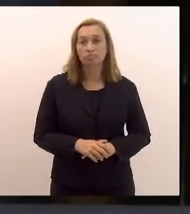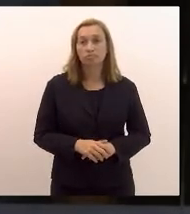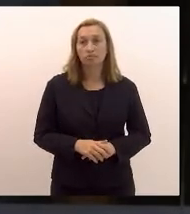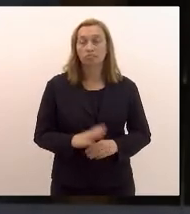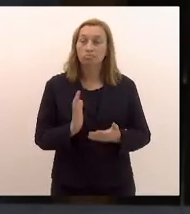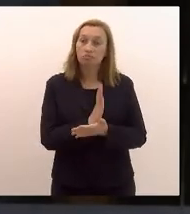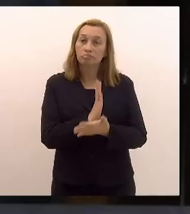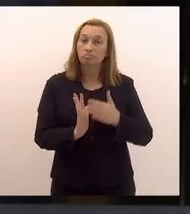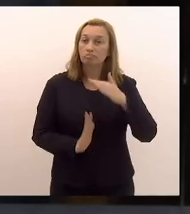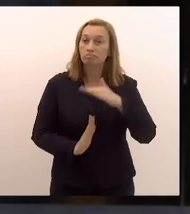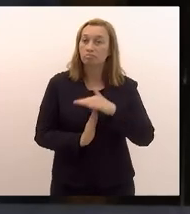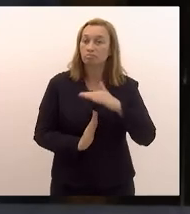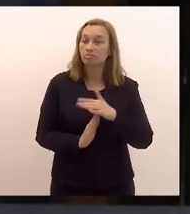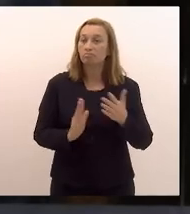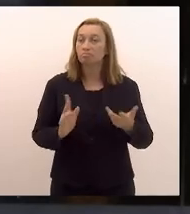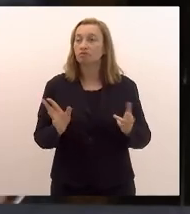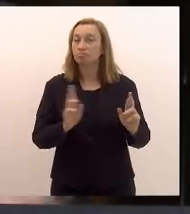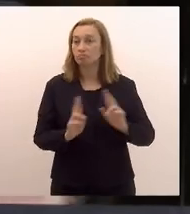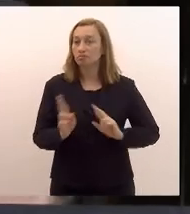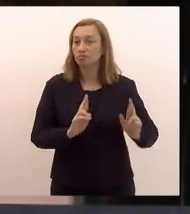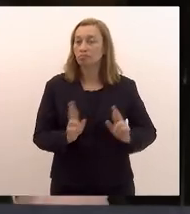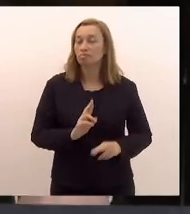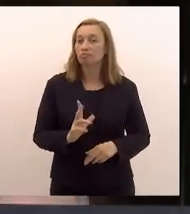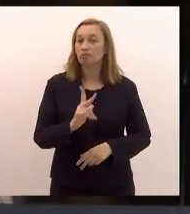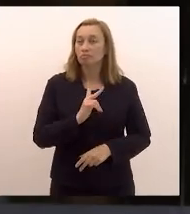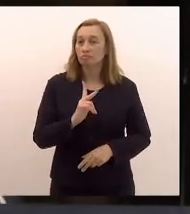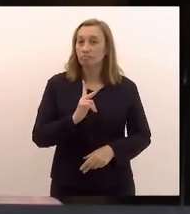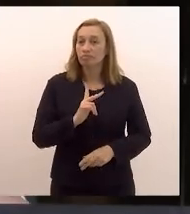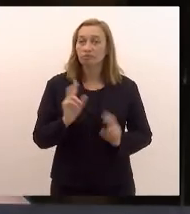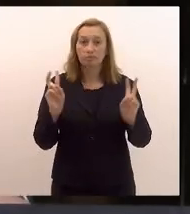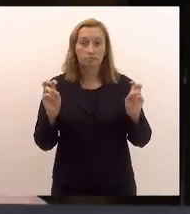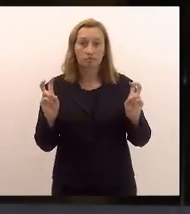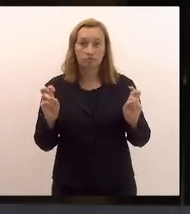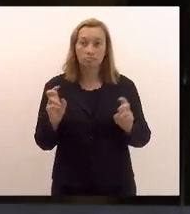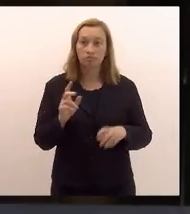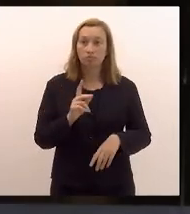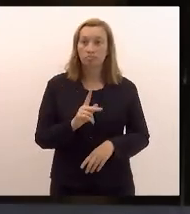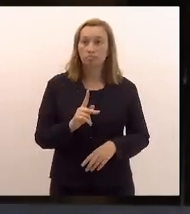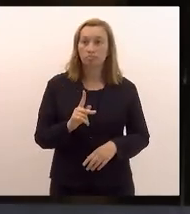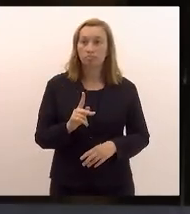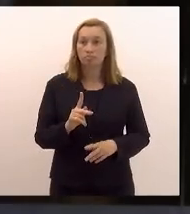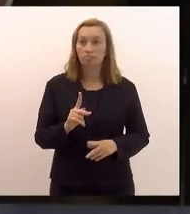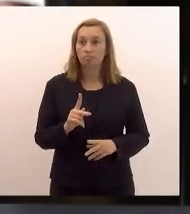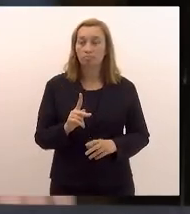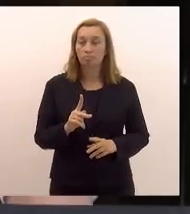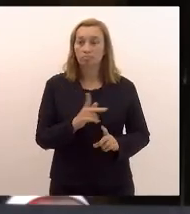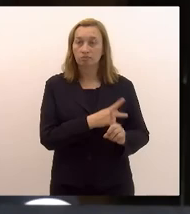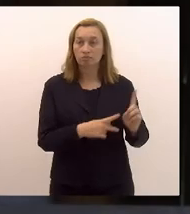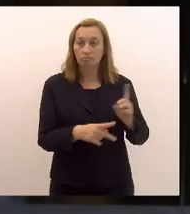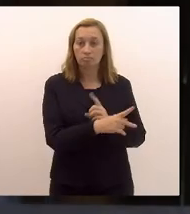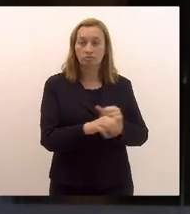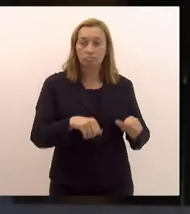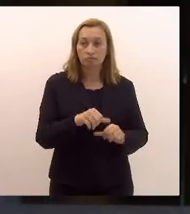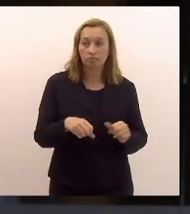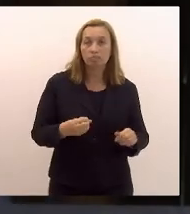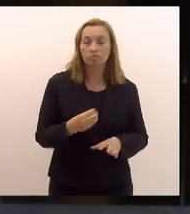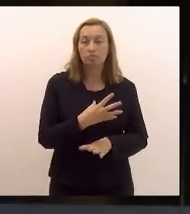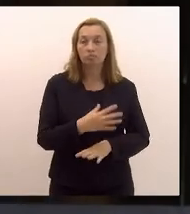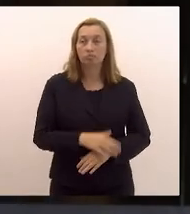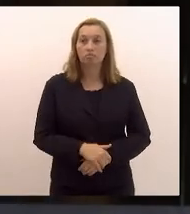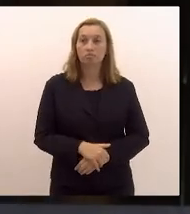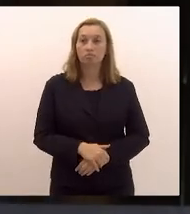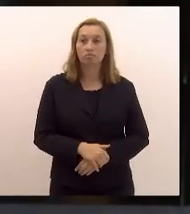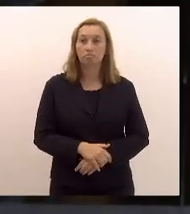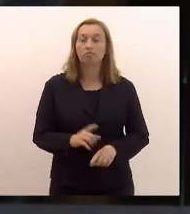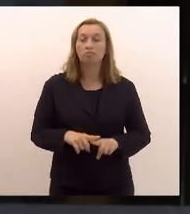algumas limitações em relação a própria questão previdenciária por conta da reforma do Congresso